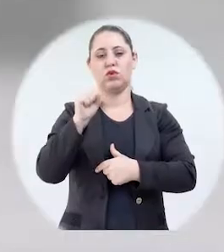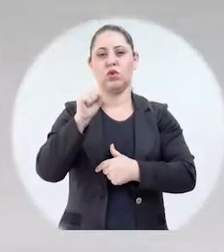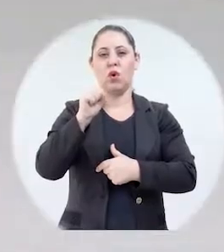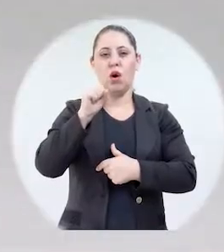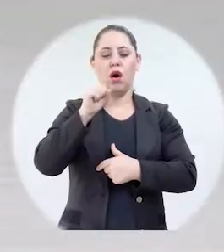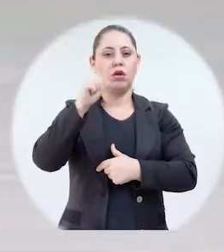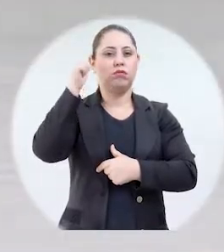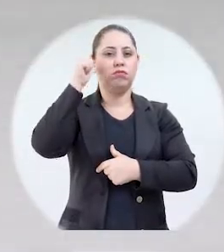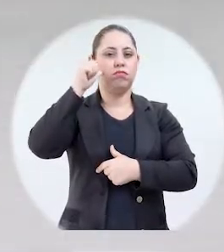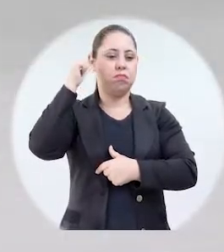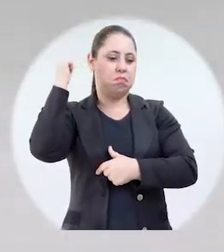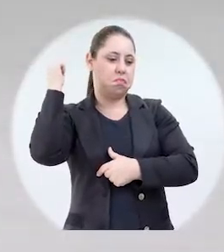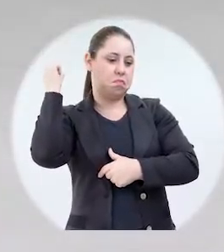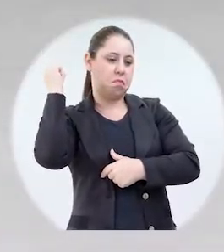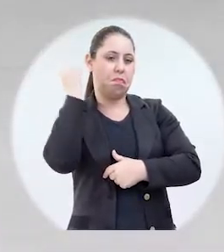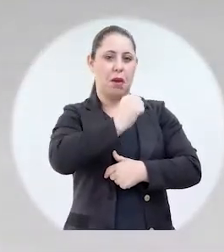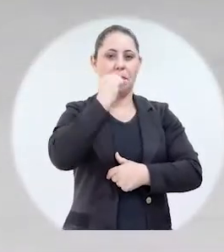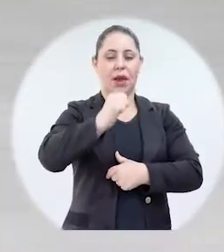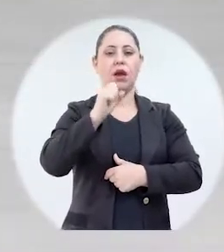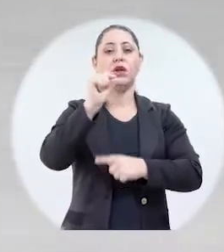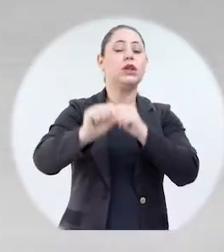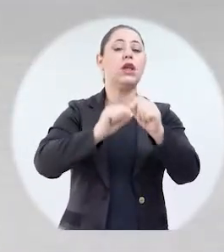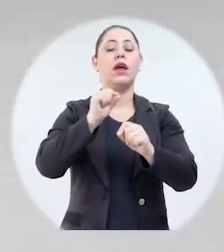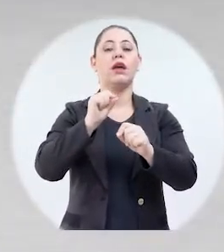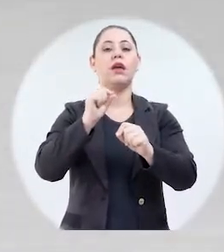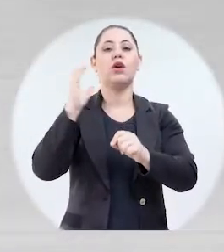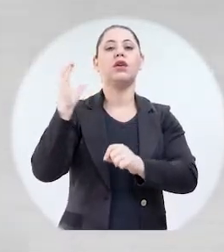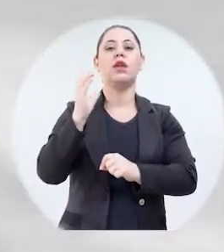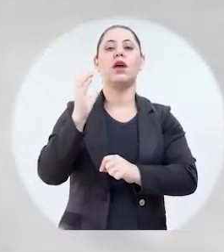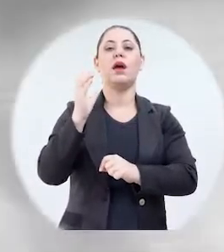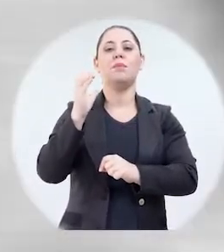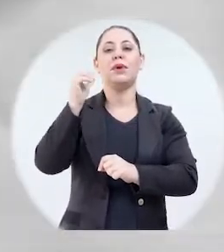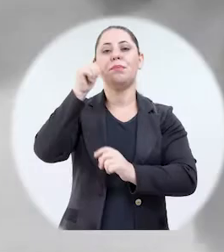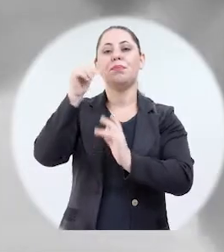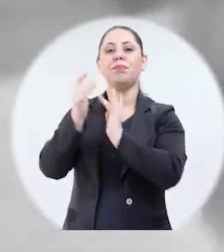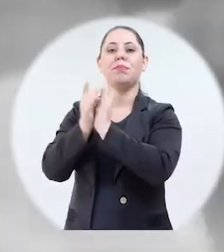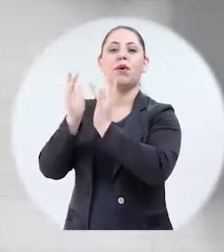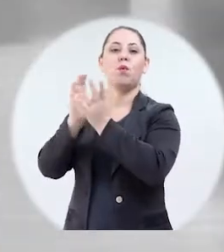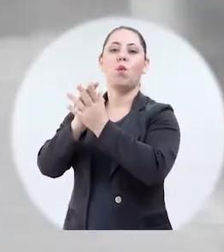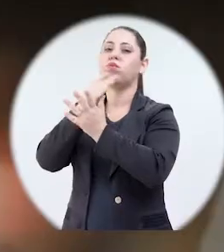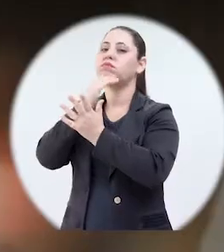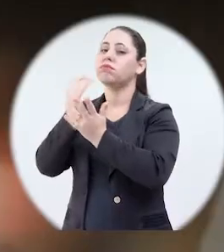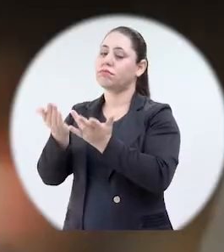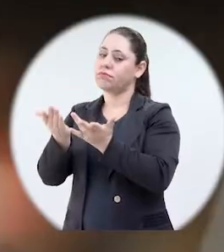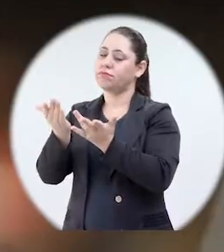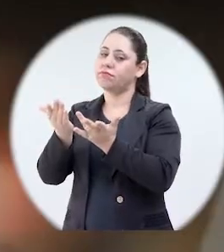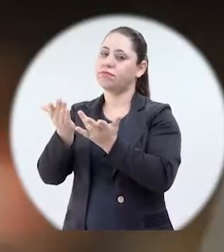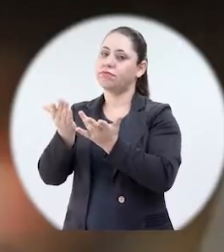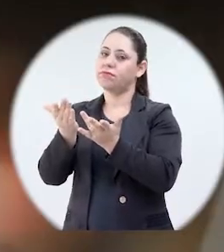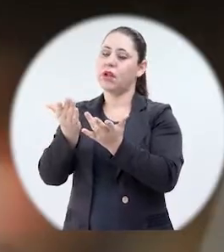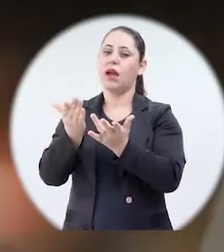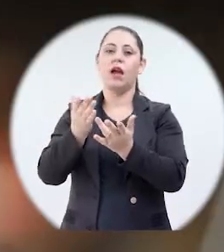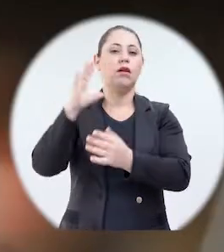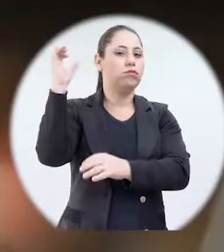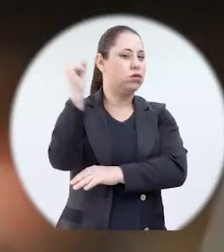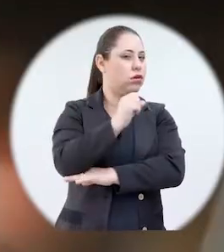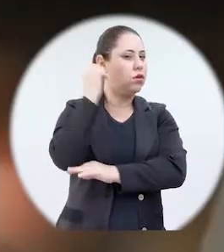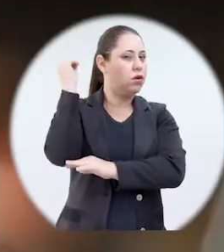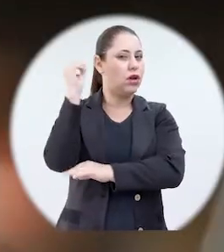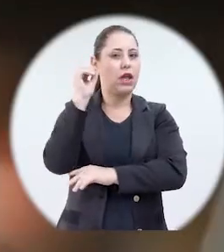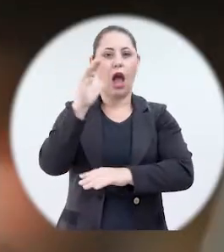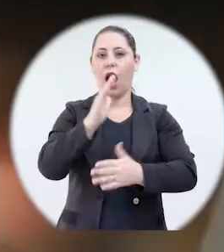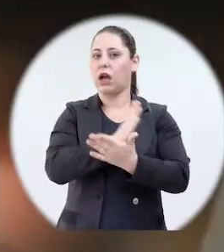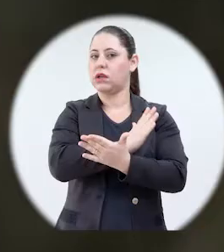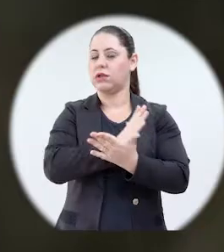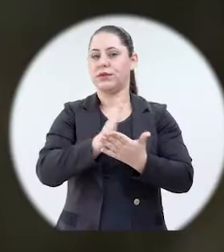o assassinato é cometido principalmente pelo parceiro da vítima. Situações extremas e